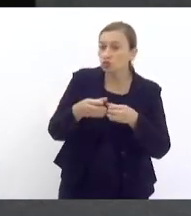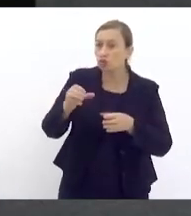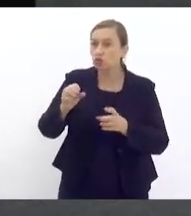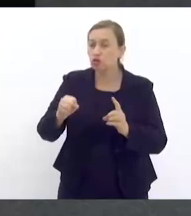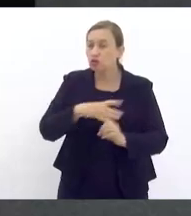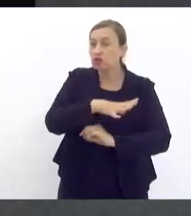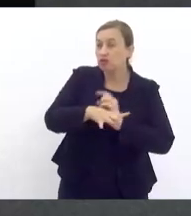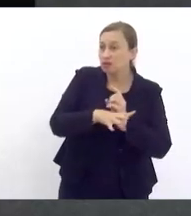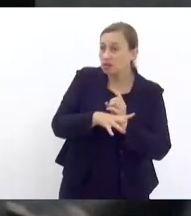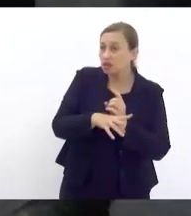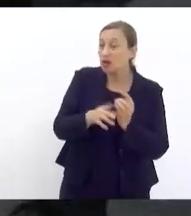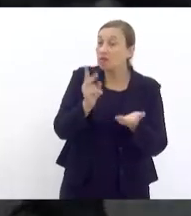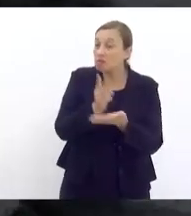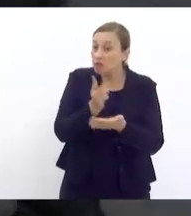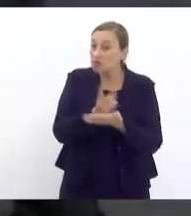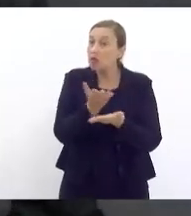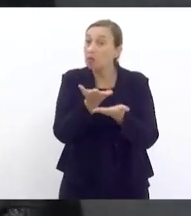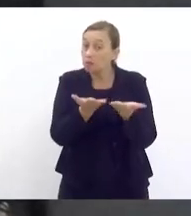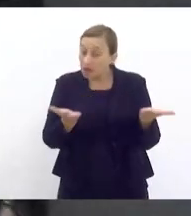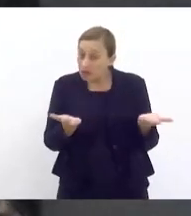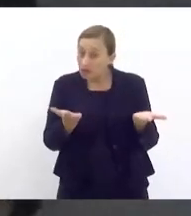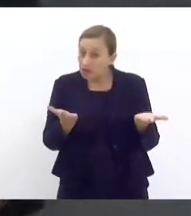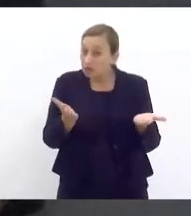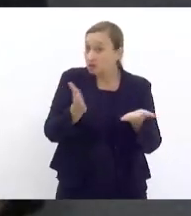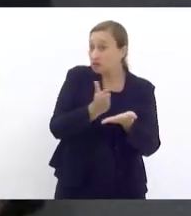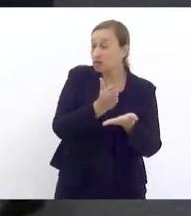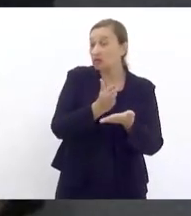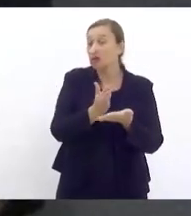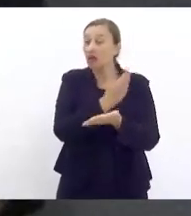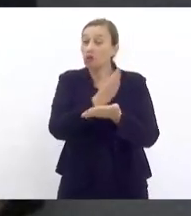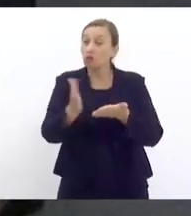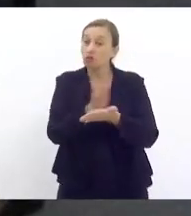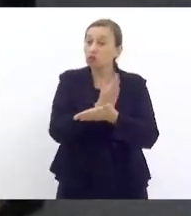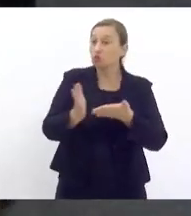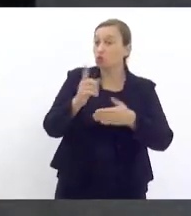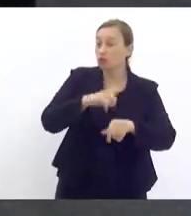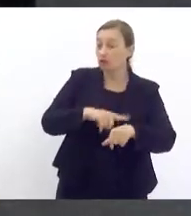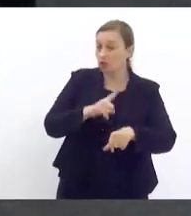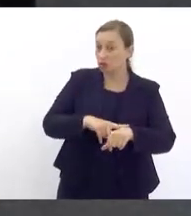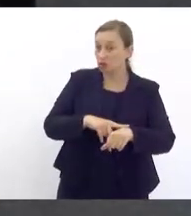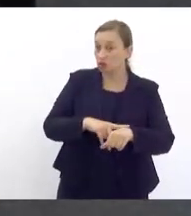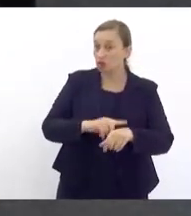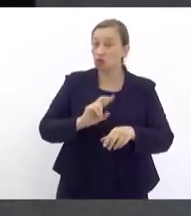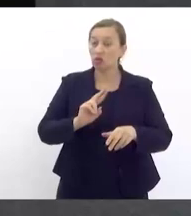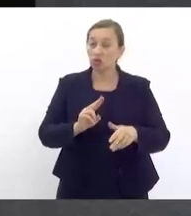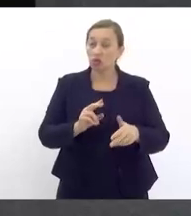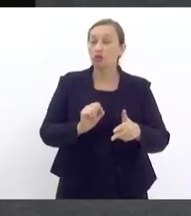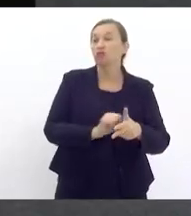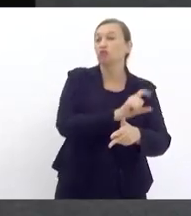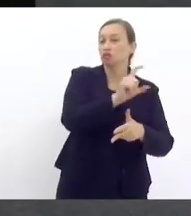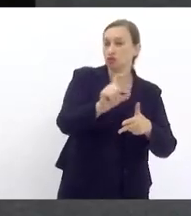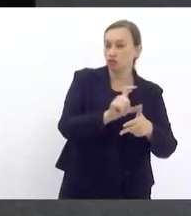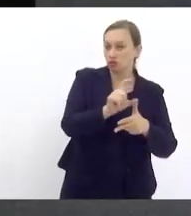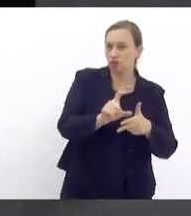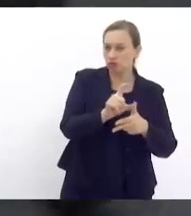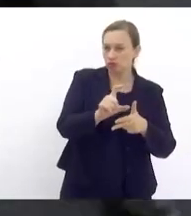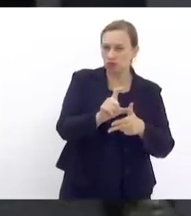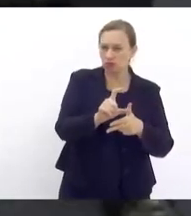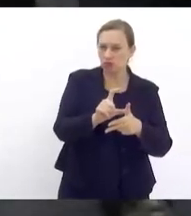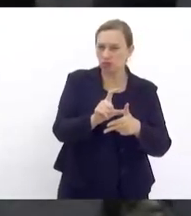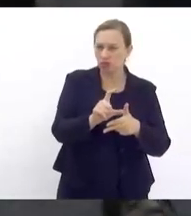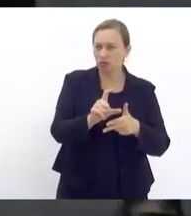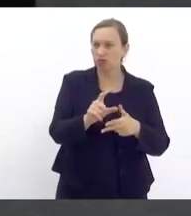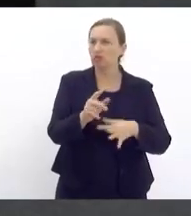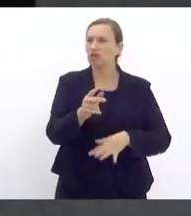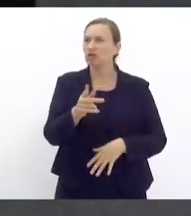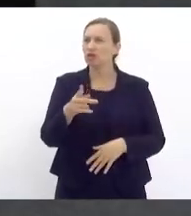ainda que tenham perdido em determinado momento o debate para a composição do executivo e para o direcionamento e discricionamento da política